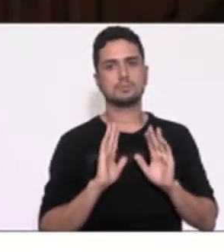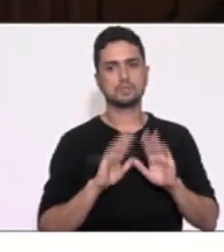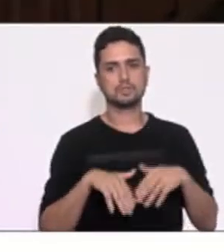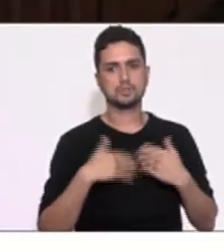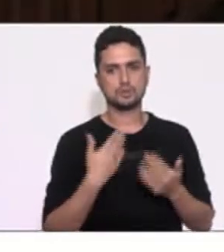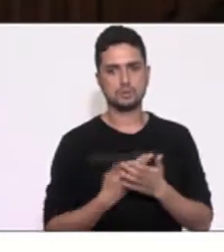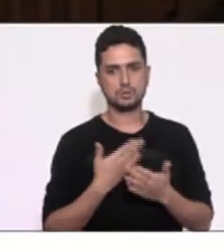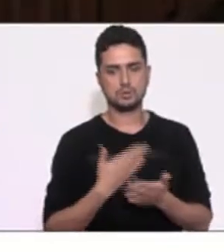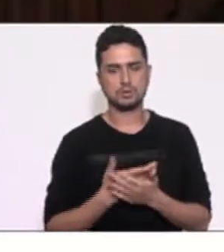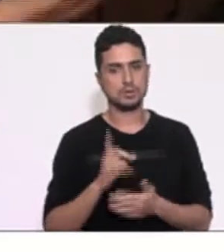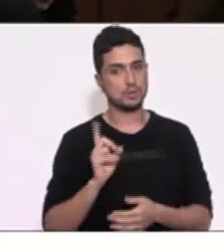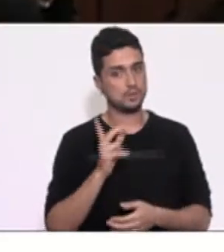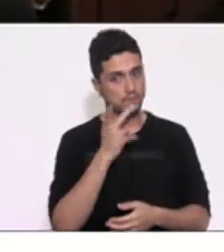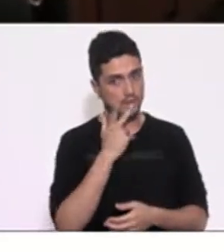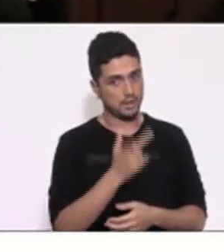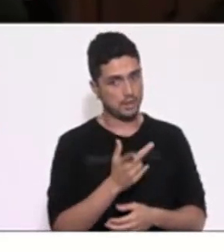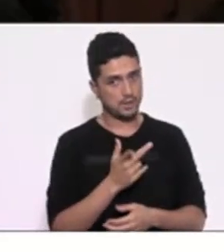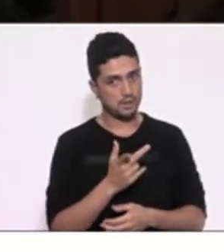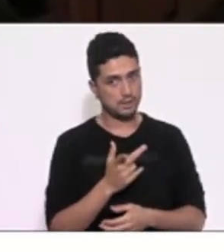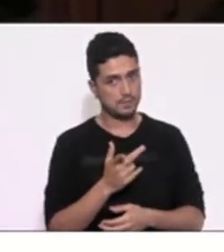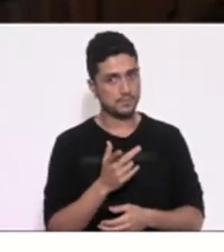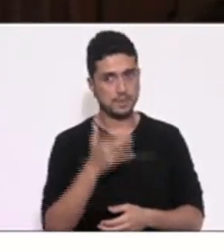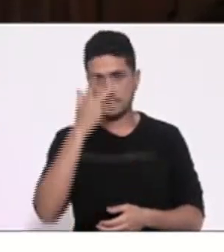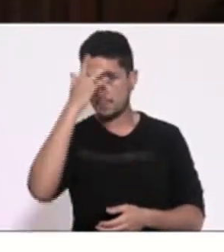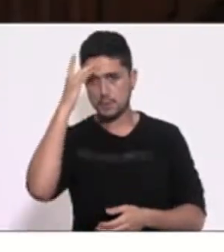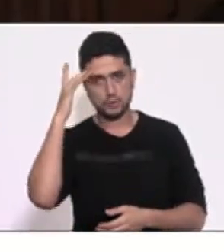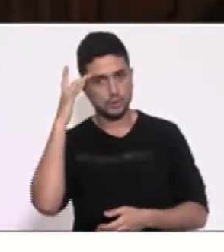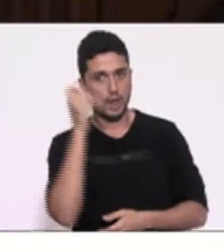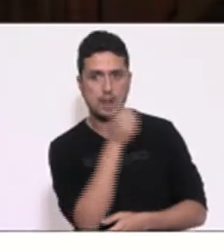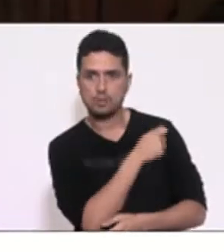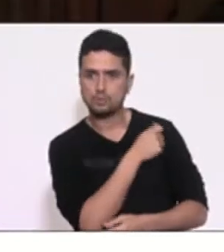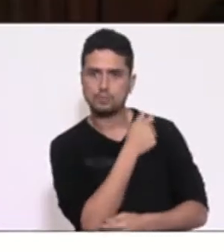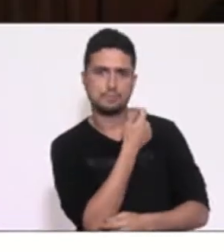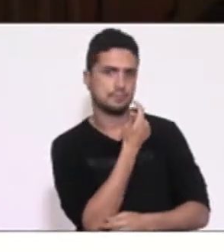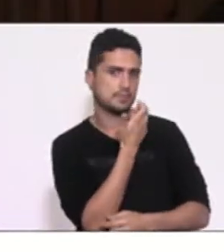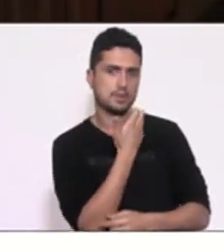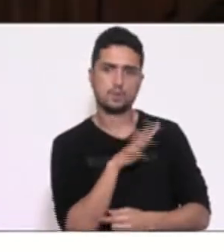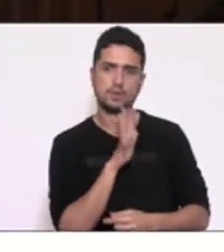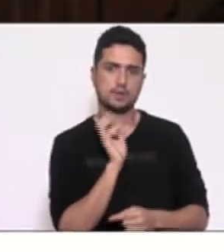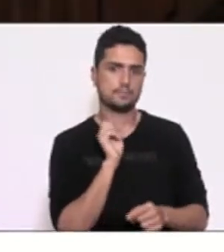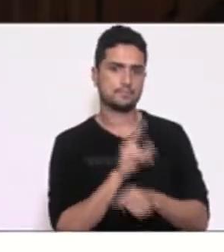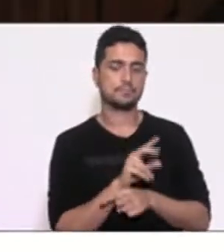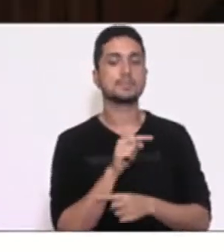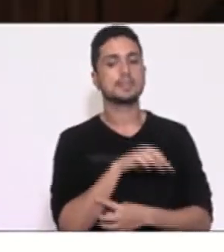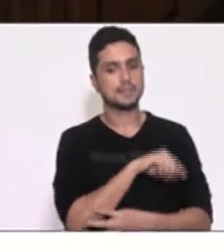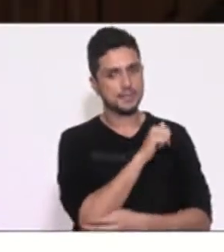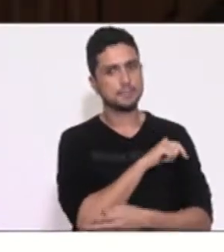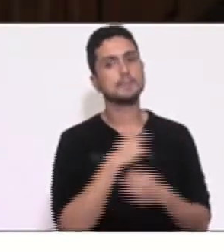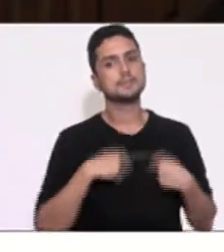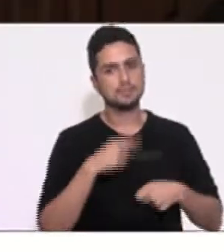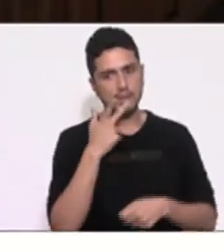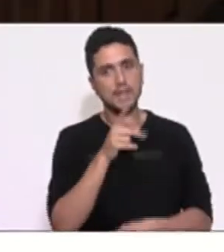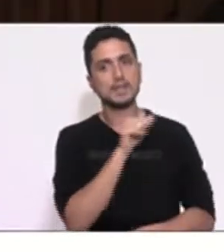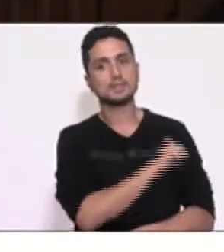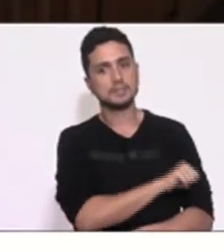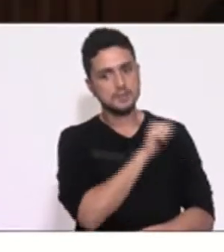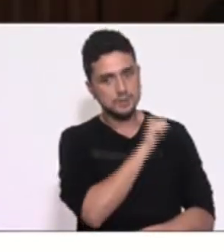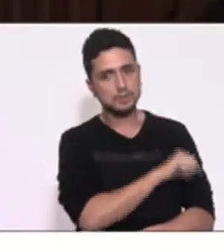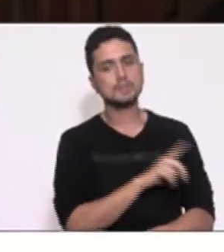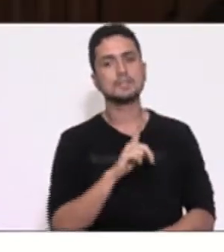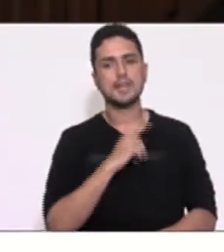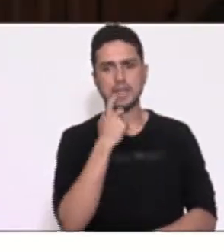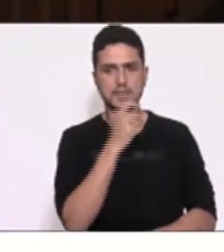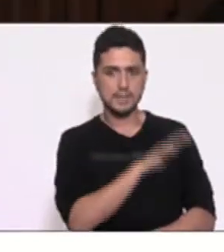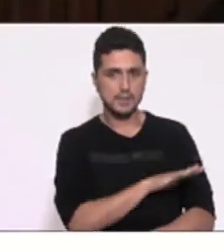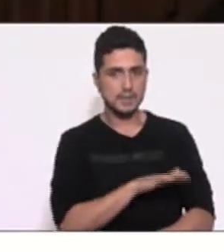deputada Renata, que sequer ingressam. Porque é preciso falar que no Rio de Janeiro ainda há